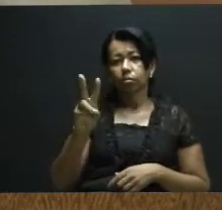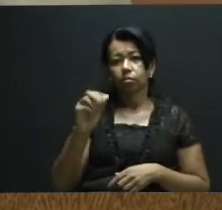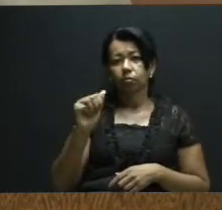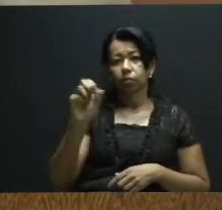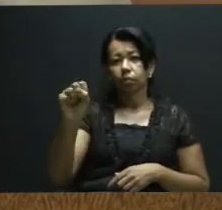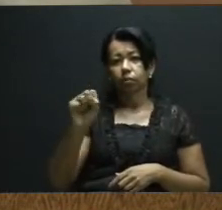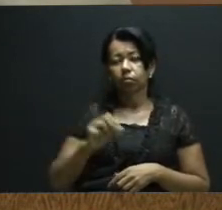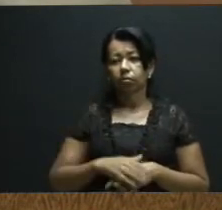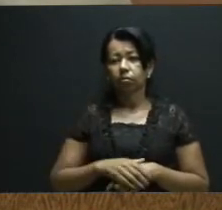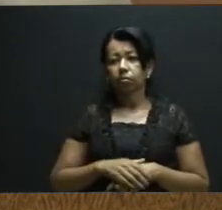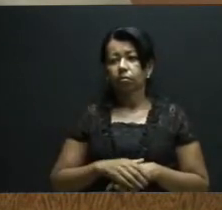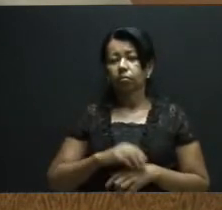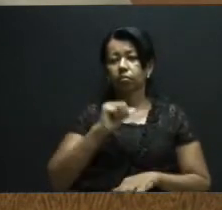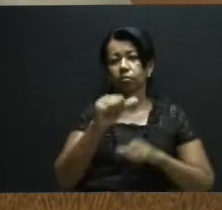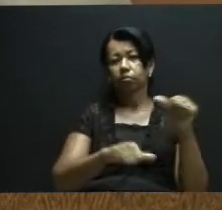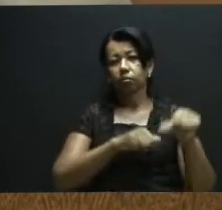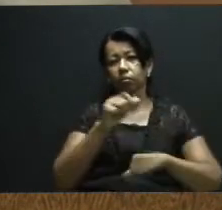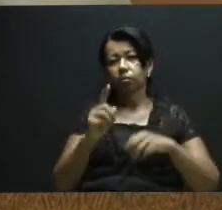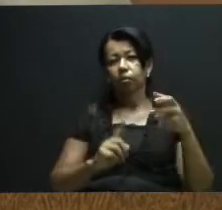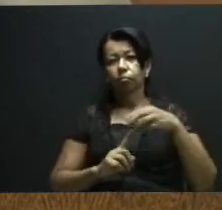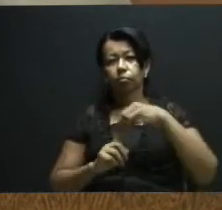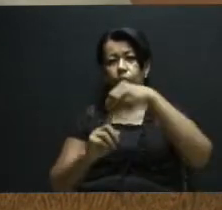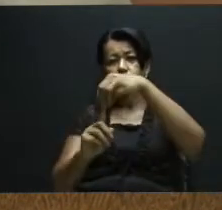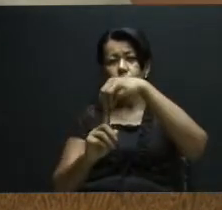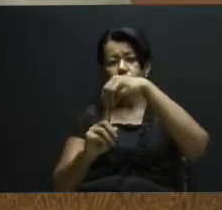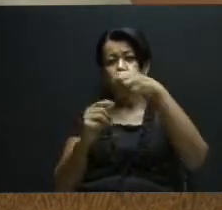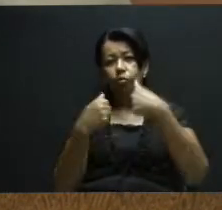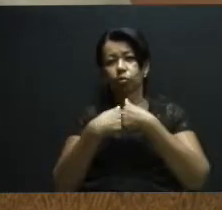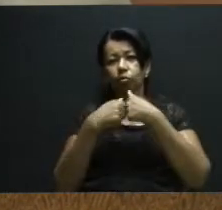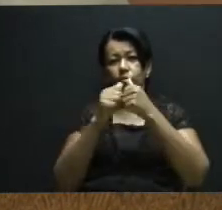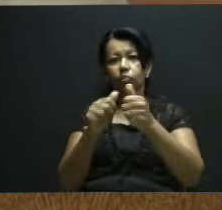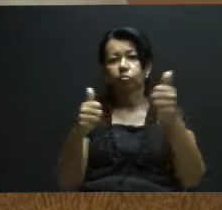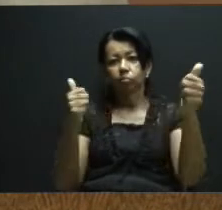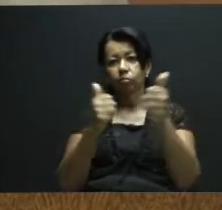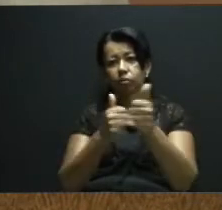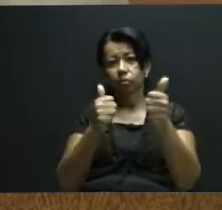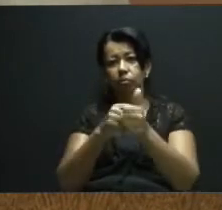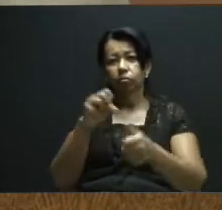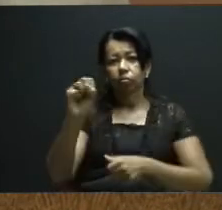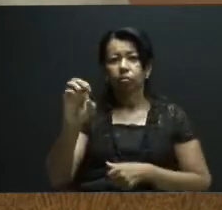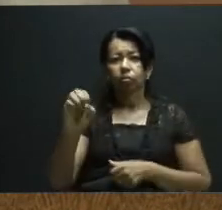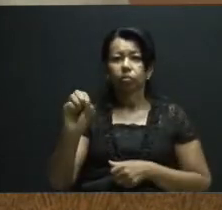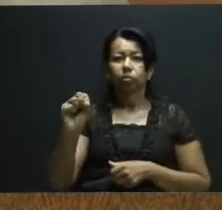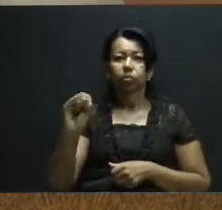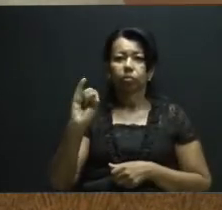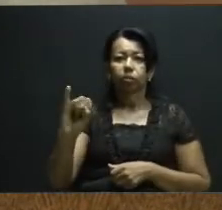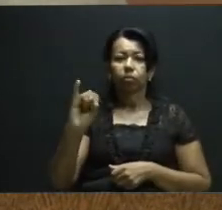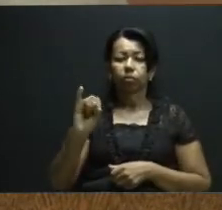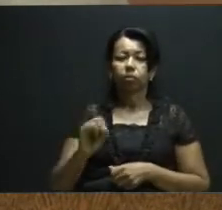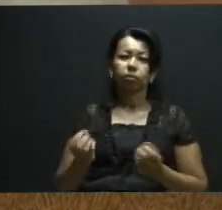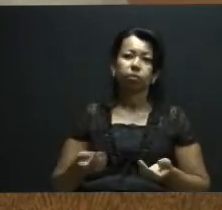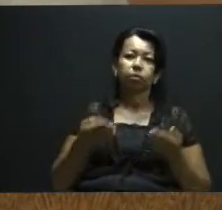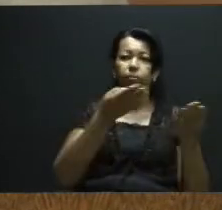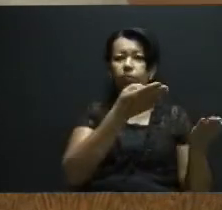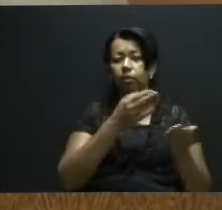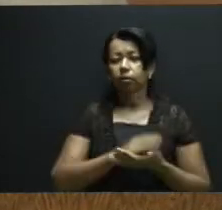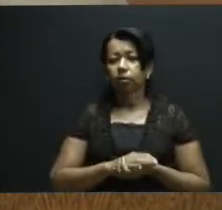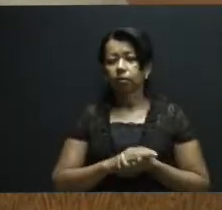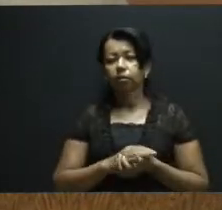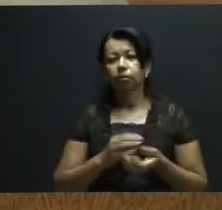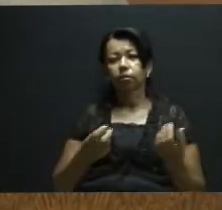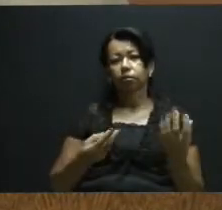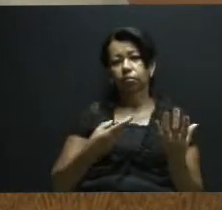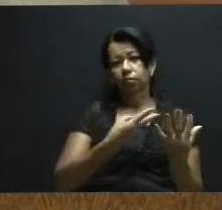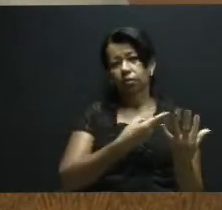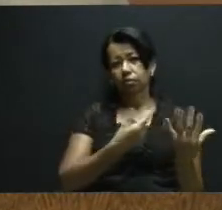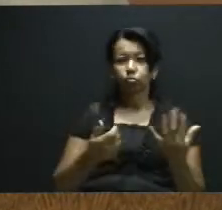a reforma do ponto de ônibus em frente ao sesi no parque são luiz também se capinação e